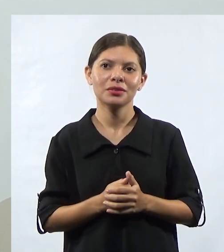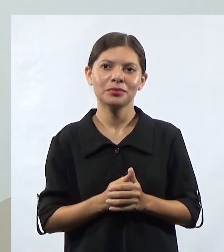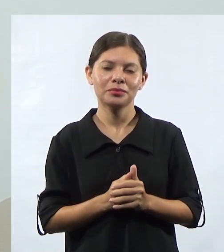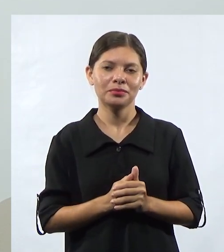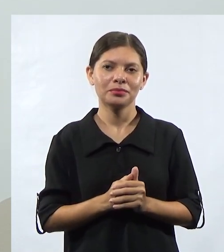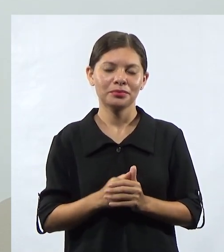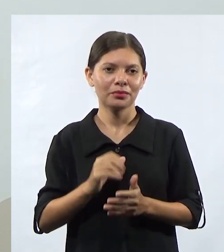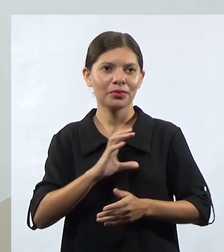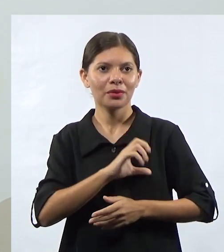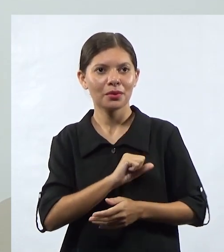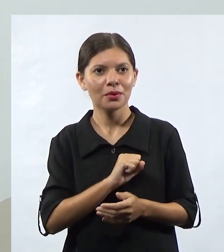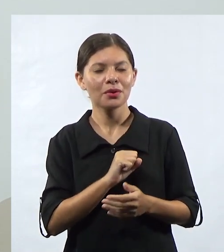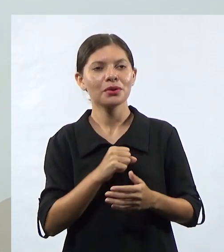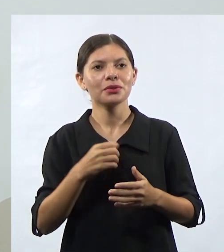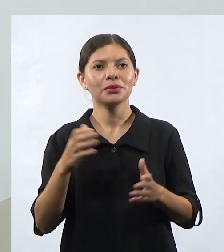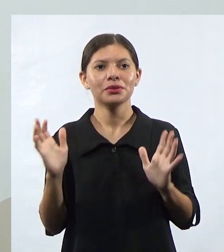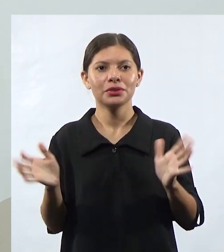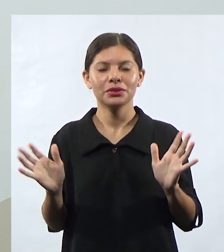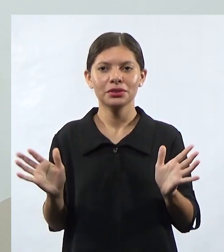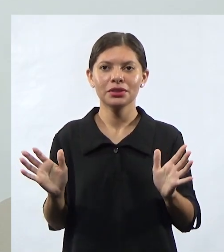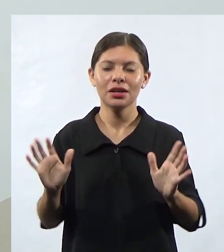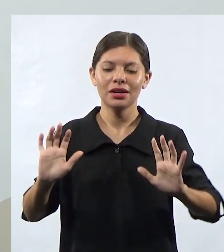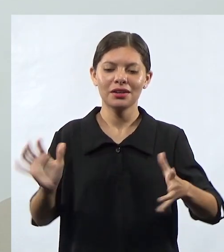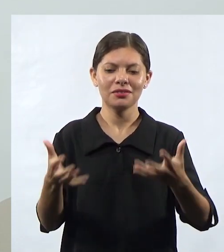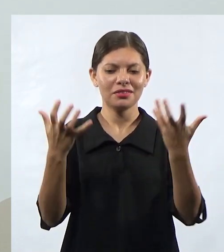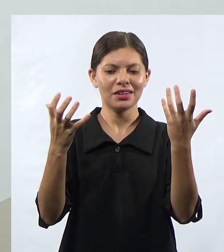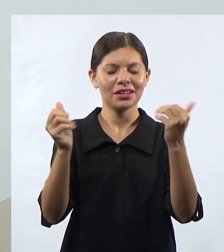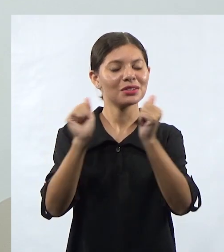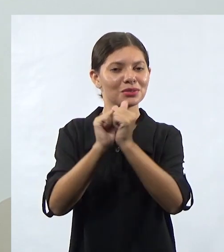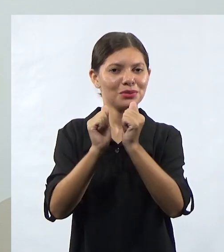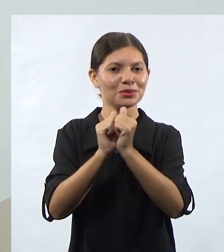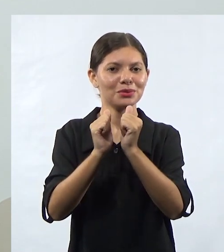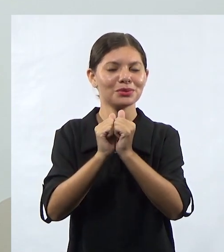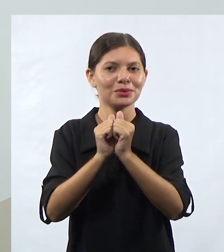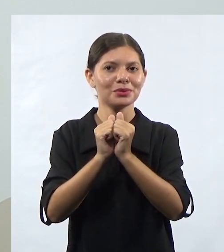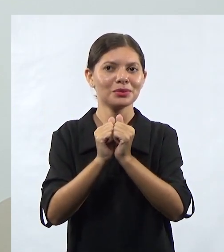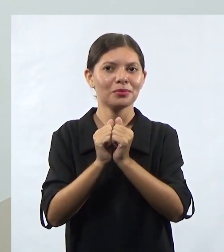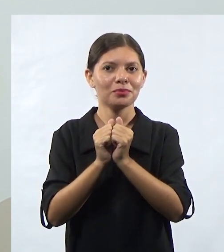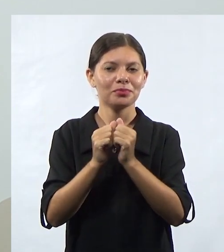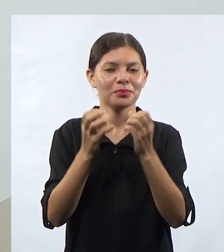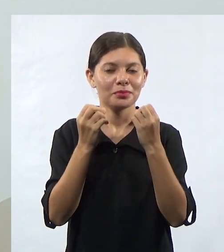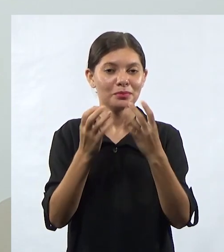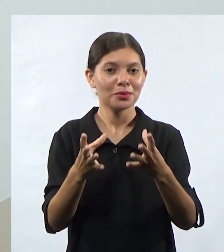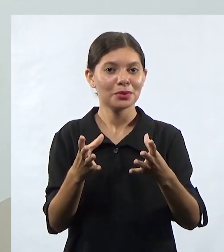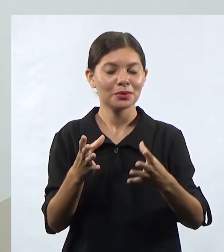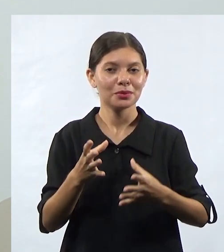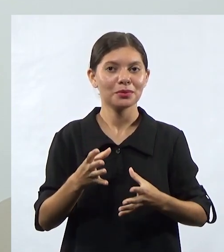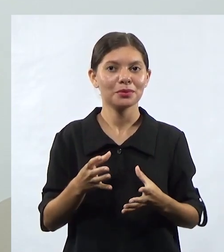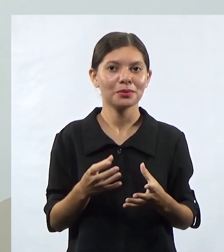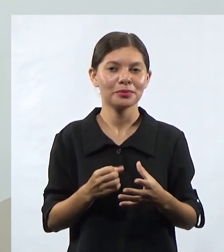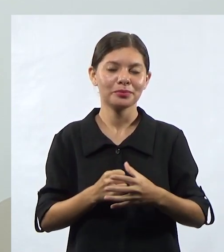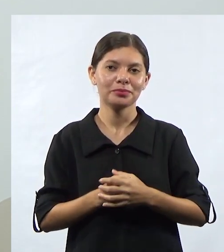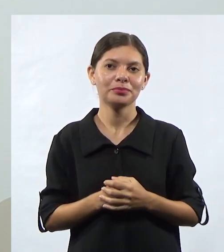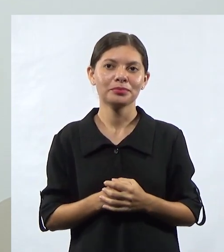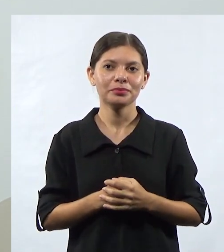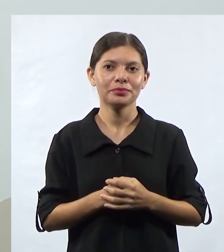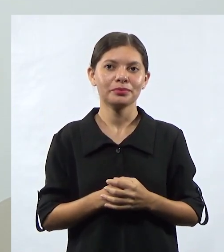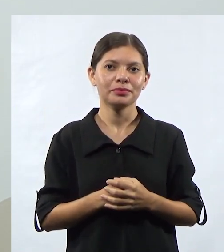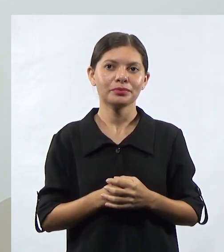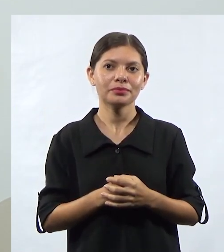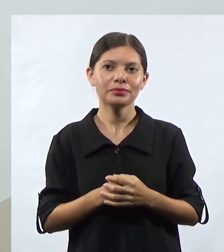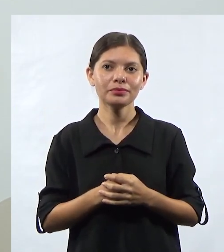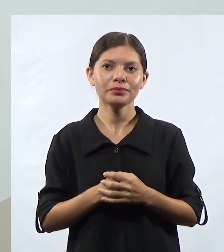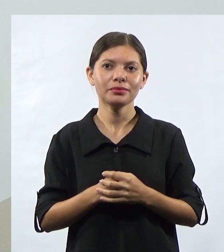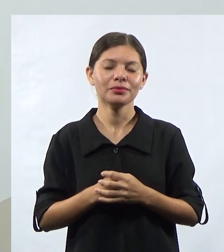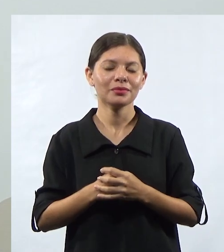já passou aí em alguns eventos, né? E sempre é muito gratificante, sempre são